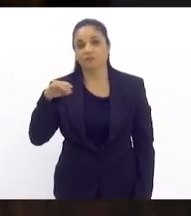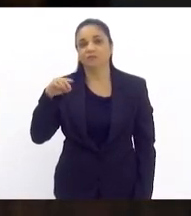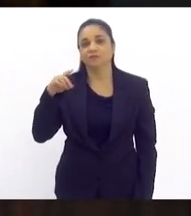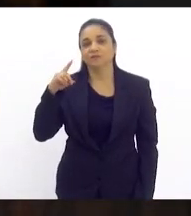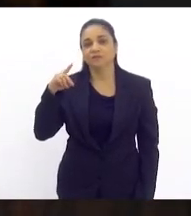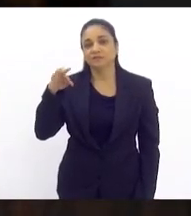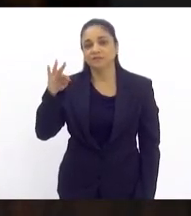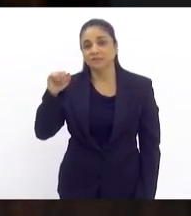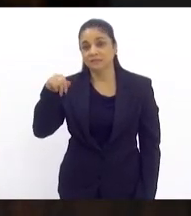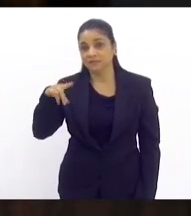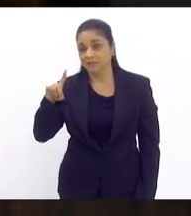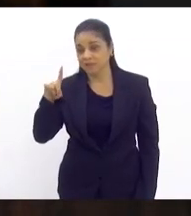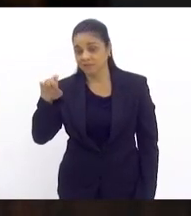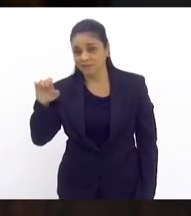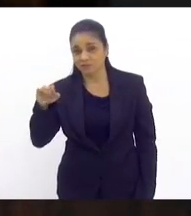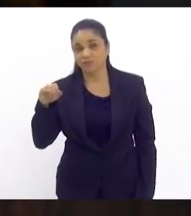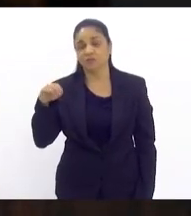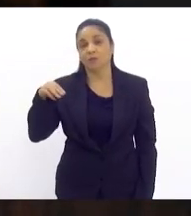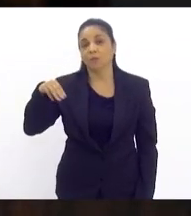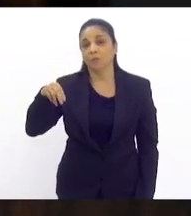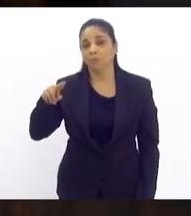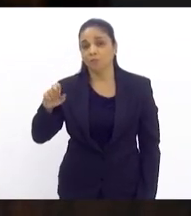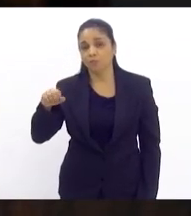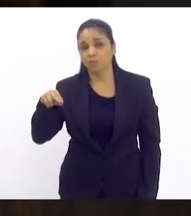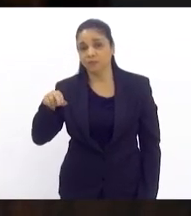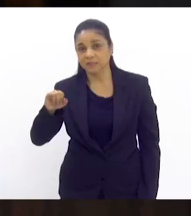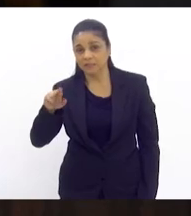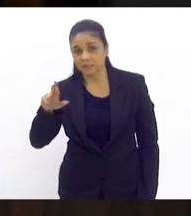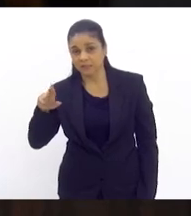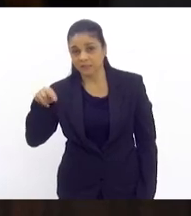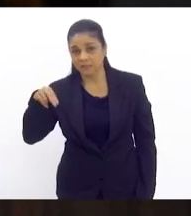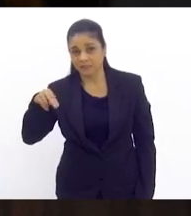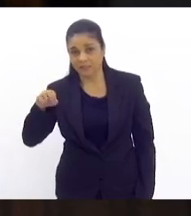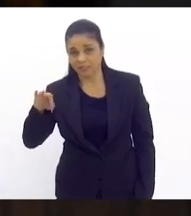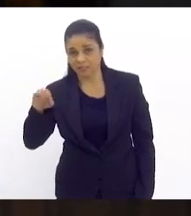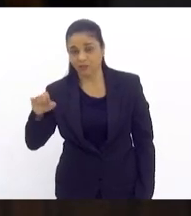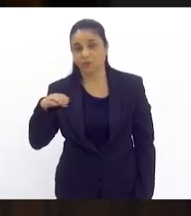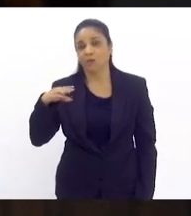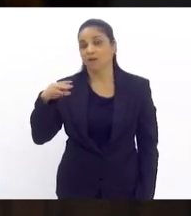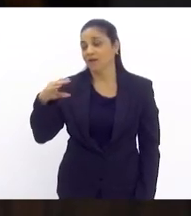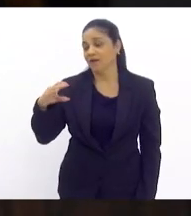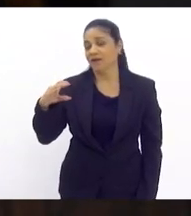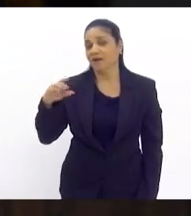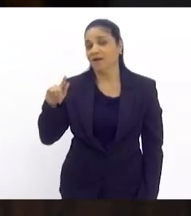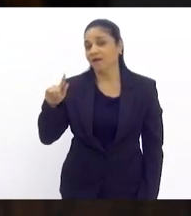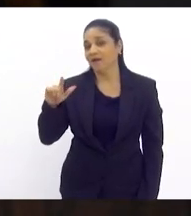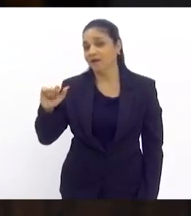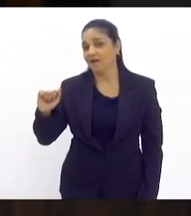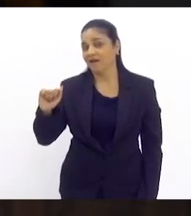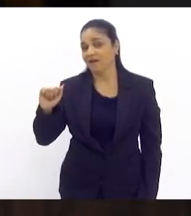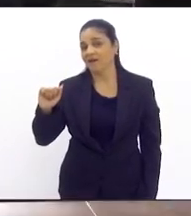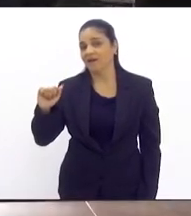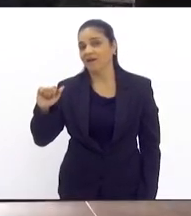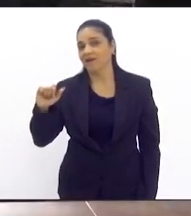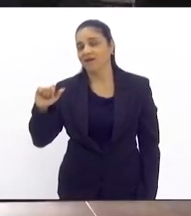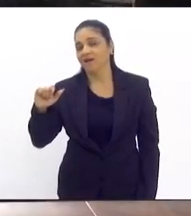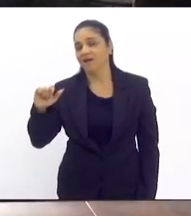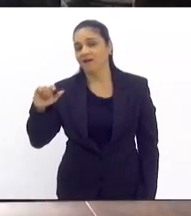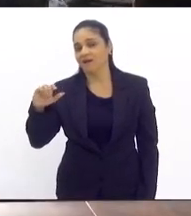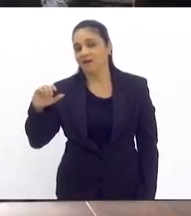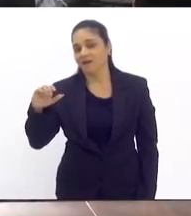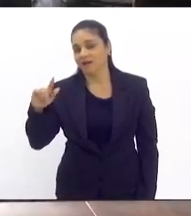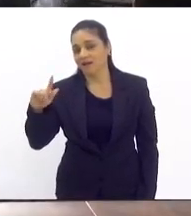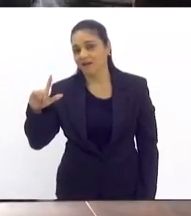deputado munir Neto Deputado Gagliasso Deputado